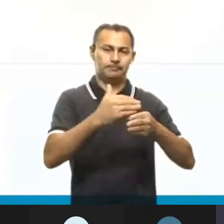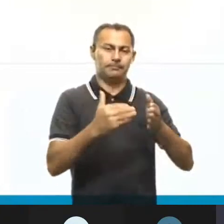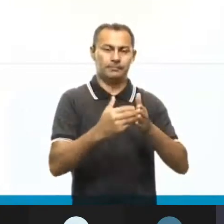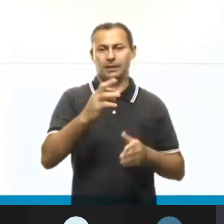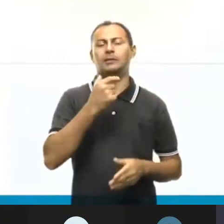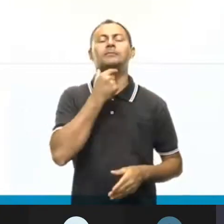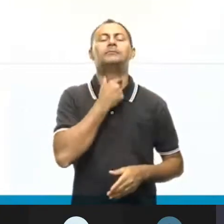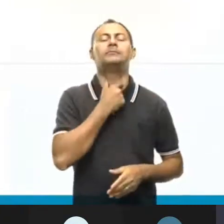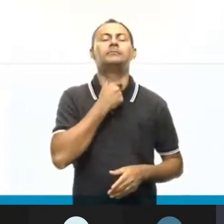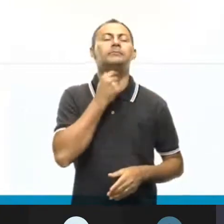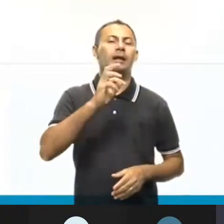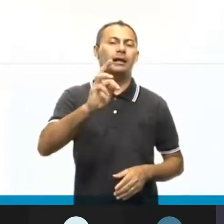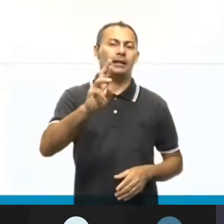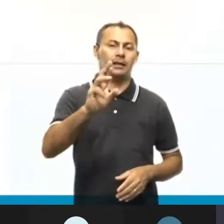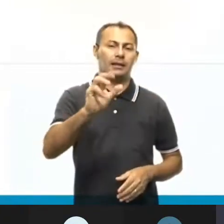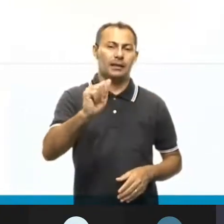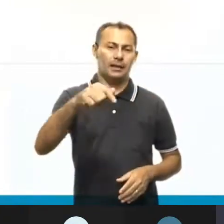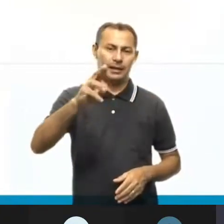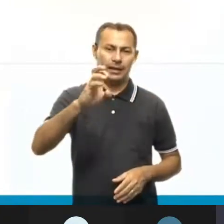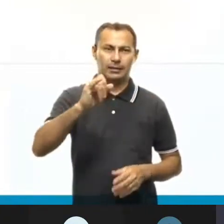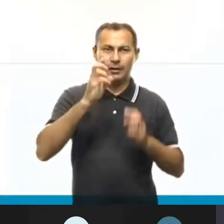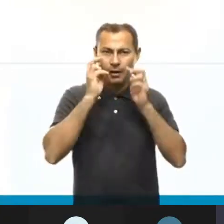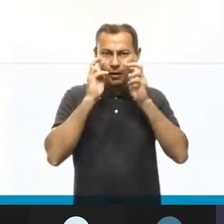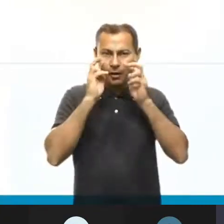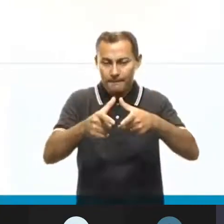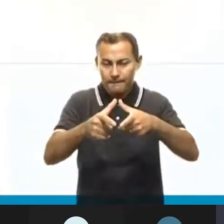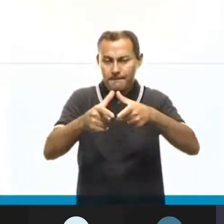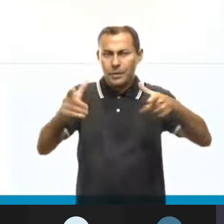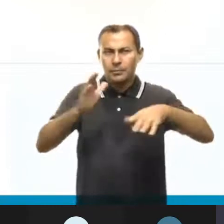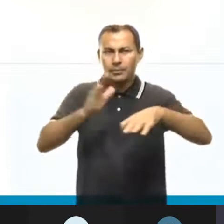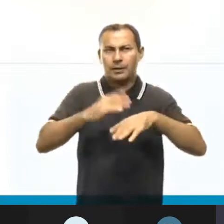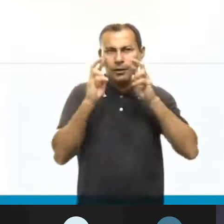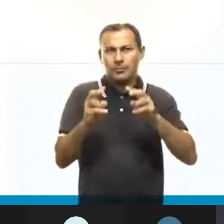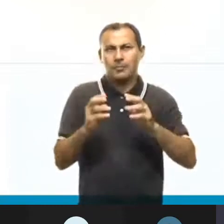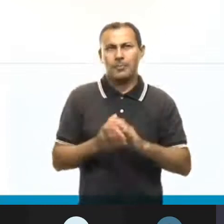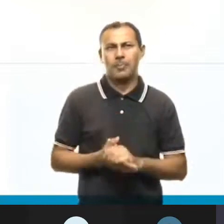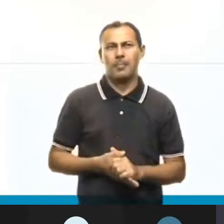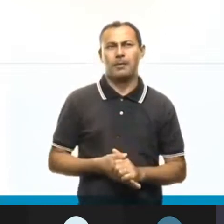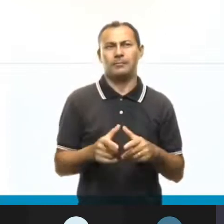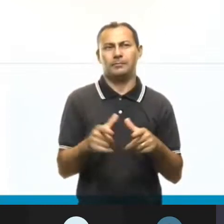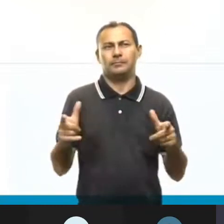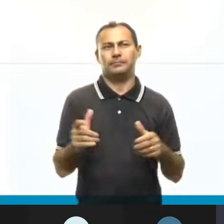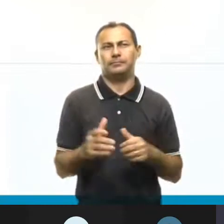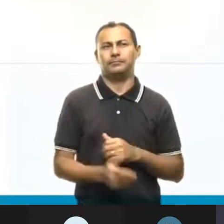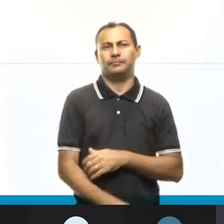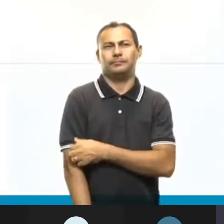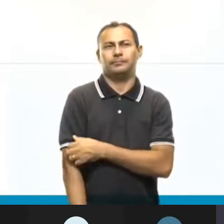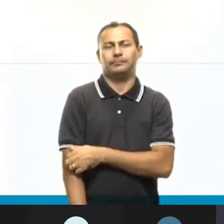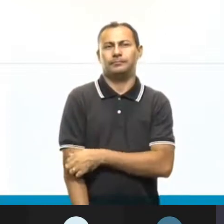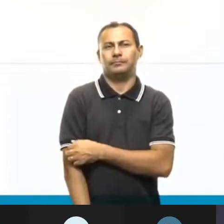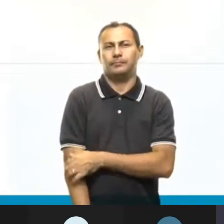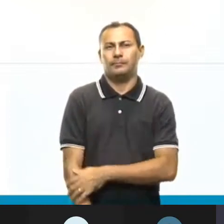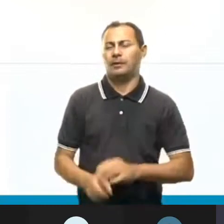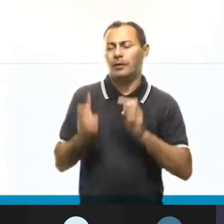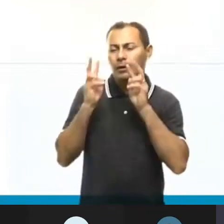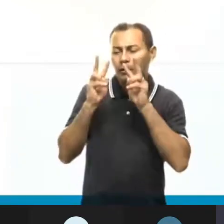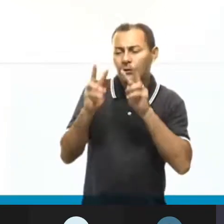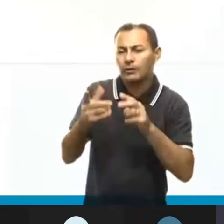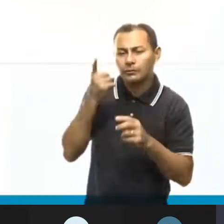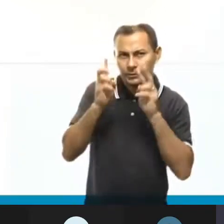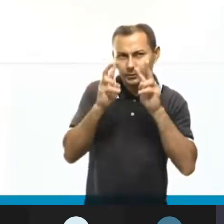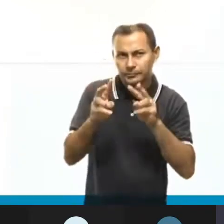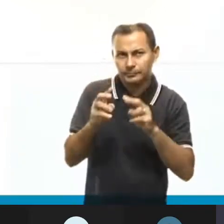são as 4 camadas. Se a gente aumentar um pouquinho, vamos aumentar um pouquinho aqui o tamanho da nossa traqueia e vamos observar. O que